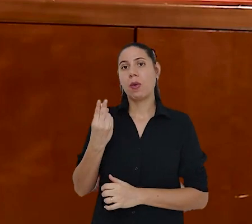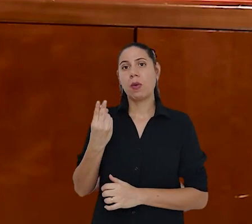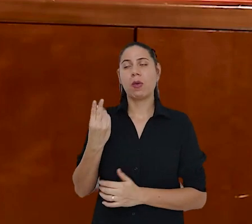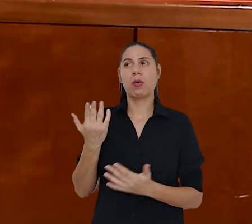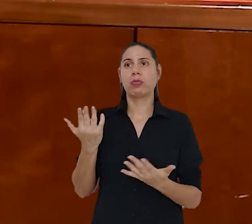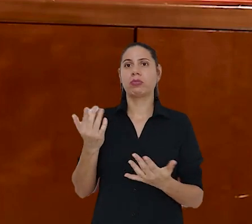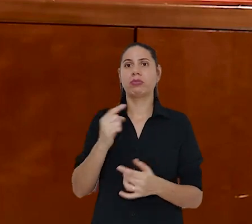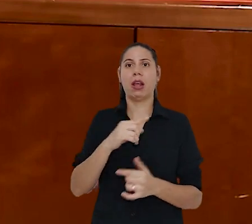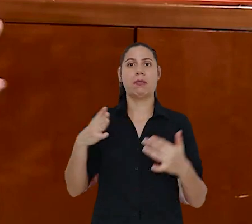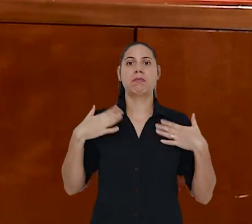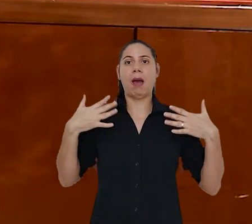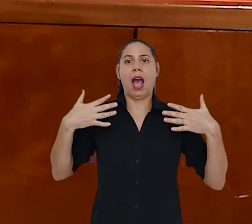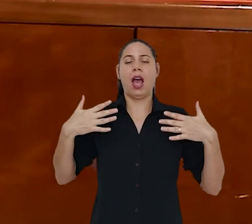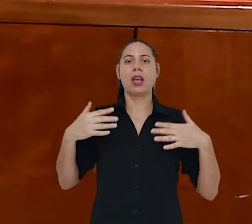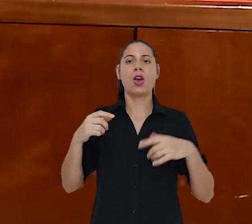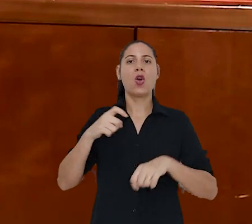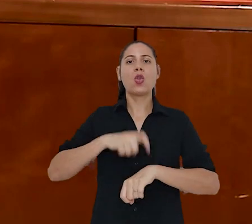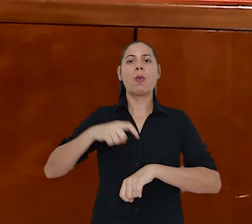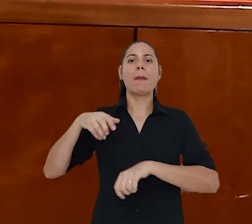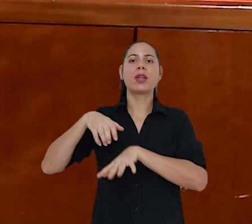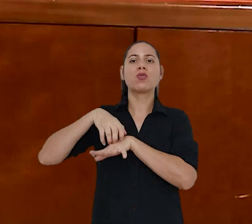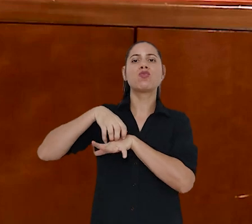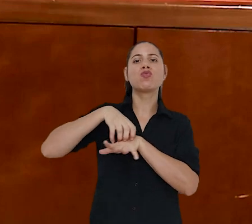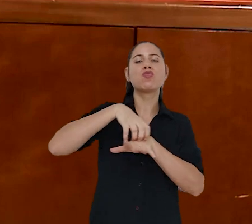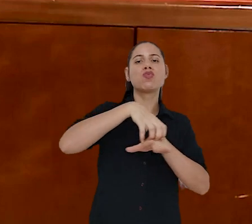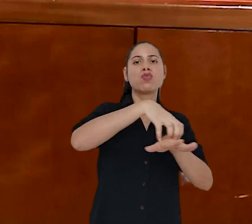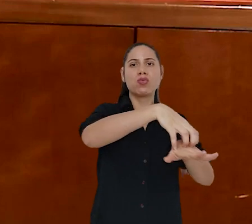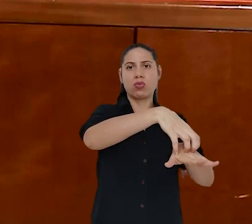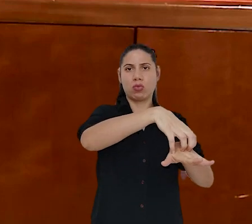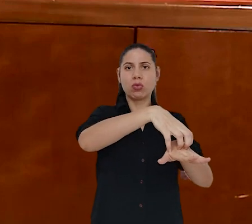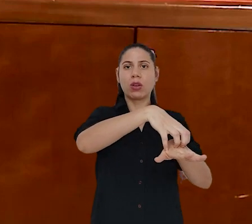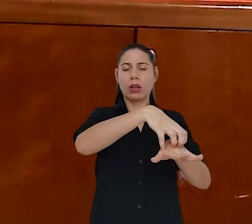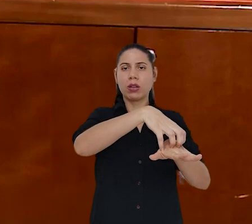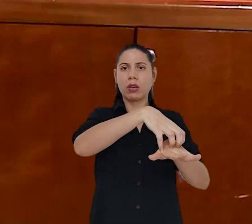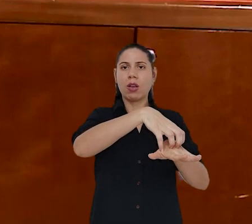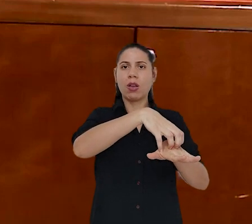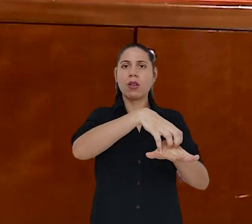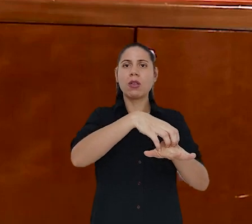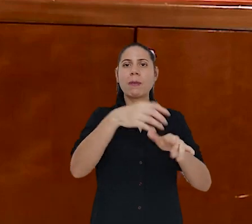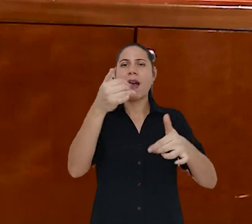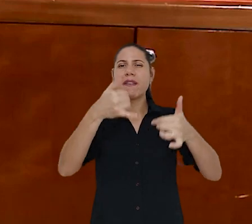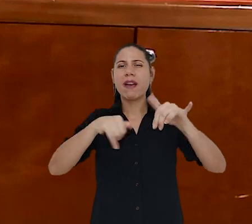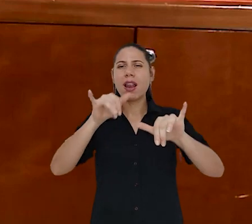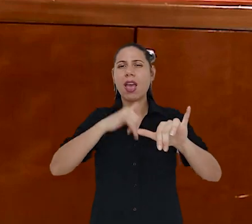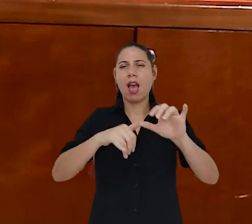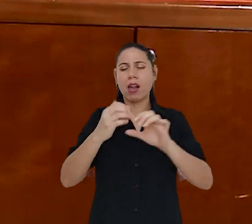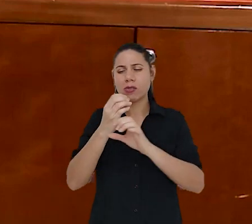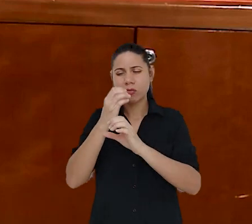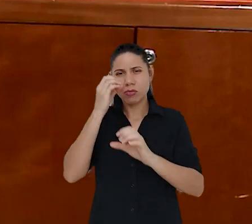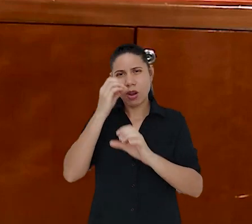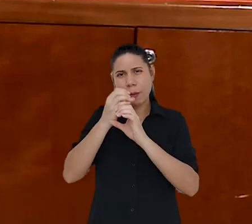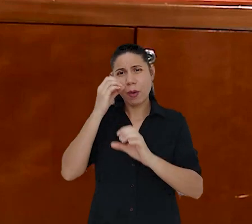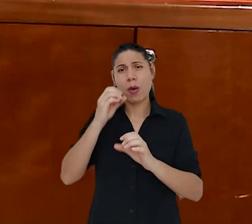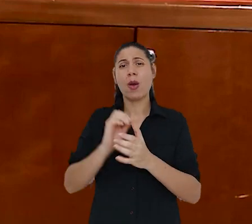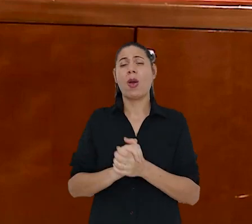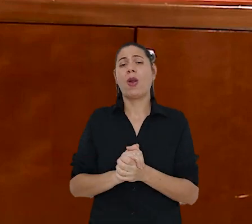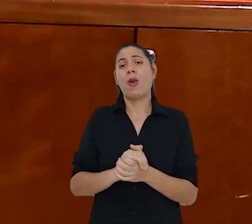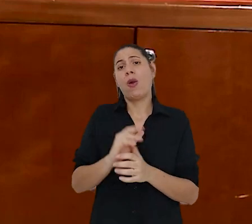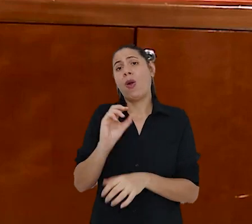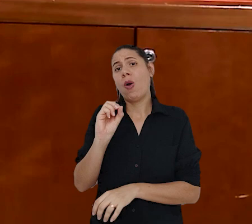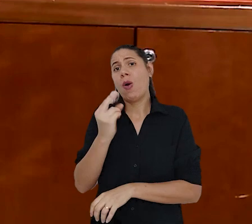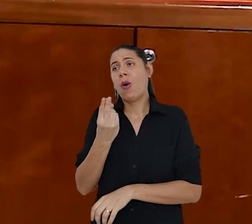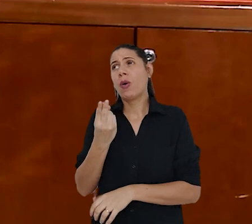ser surpreendida nesse transporte do óleo para fins de análise laboratorial, ou até